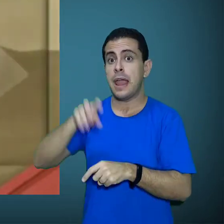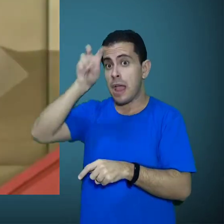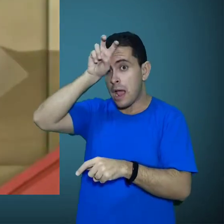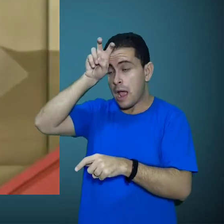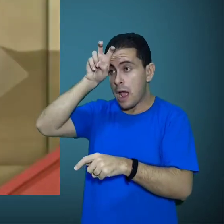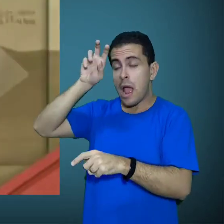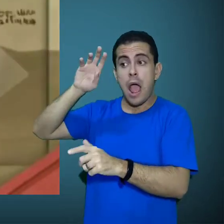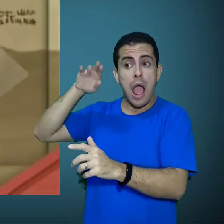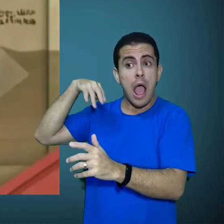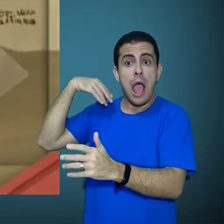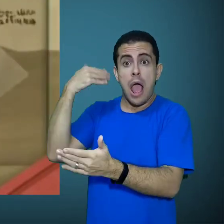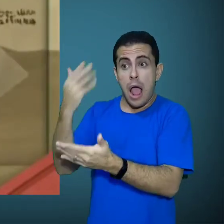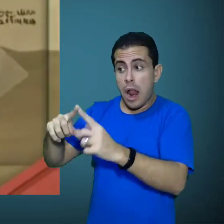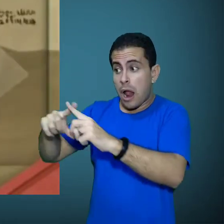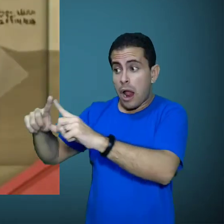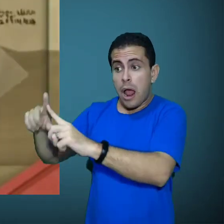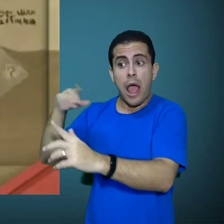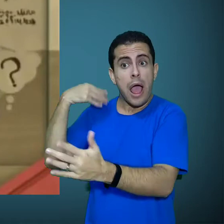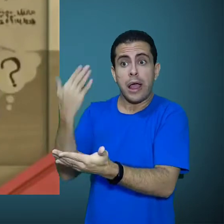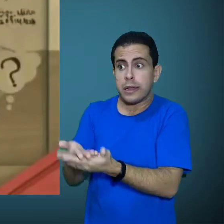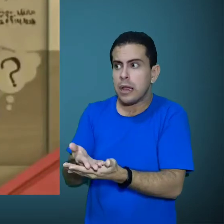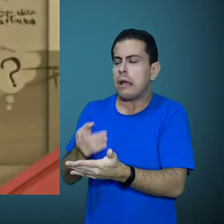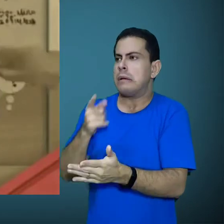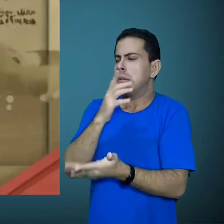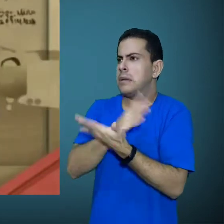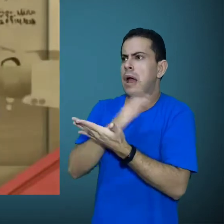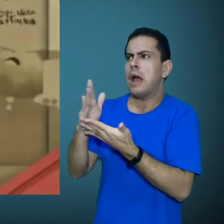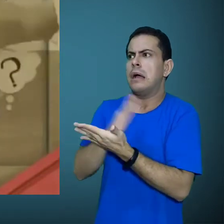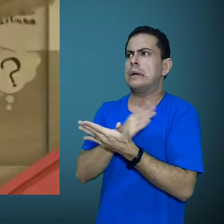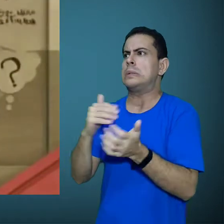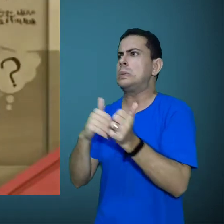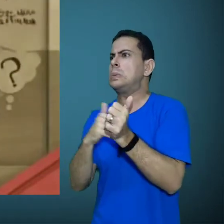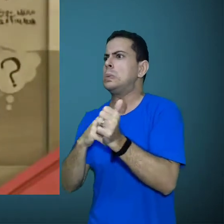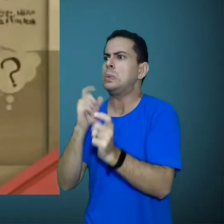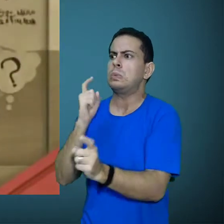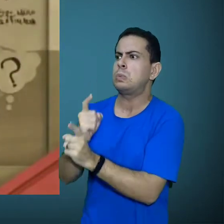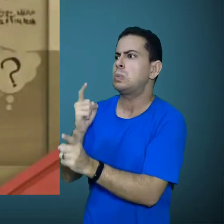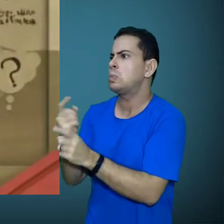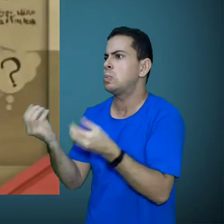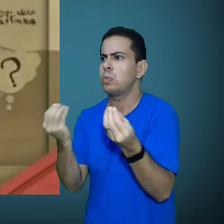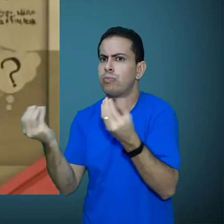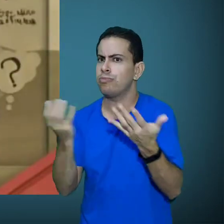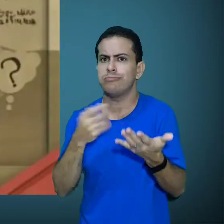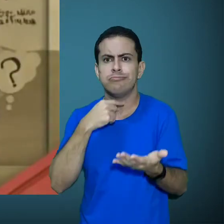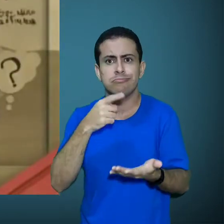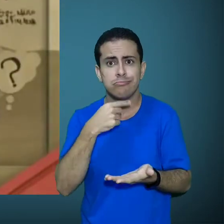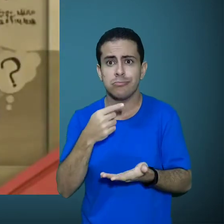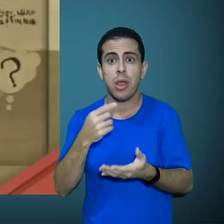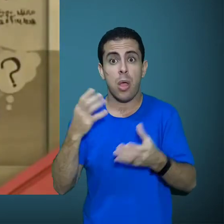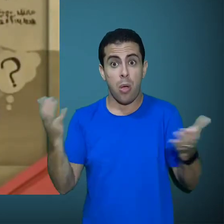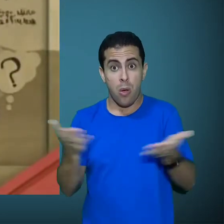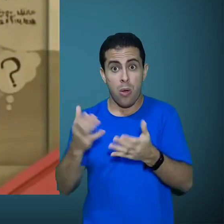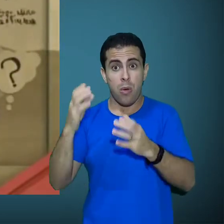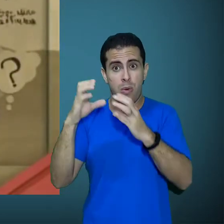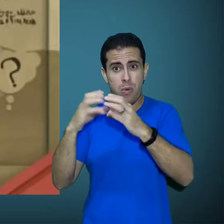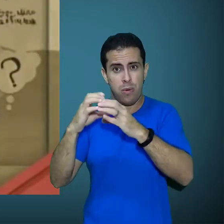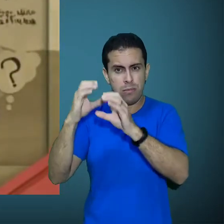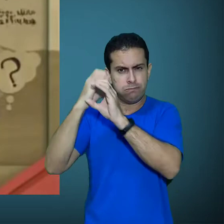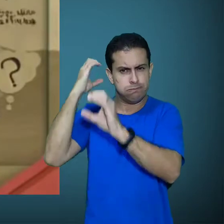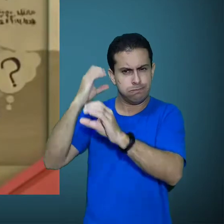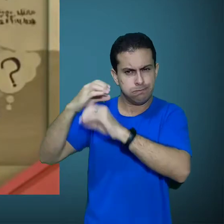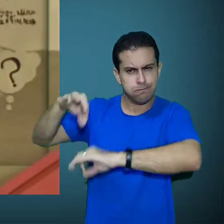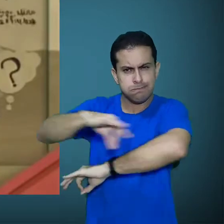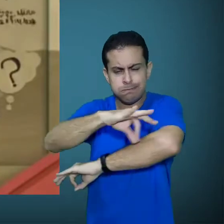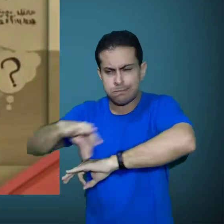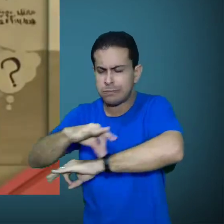As pirâmides ainda hoje guardam muitos mistérios e questões sem resposta. Mesmo os engenheiros modernos têm dificuldade para